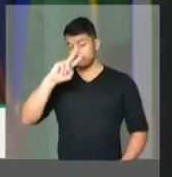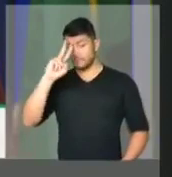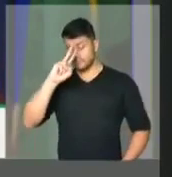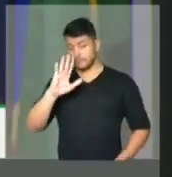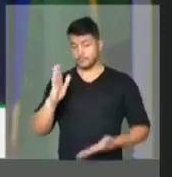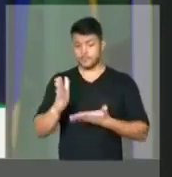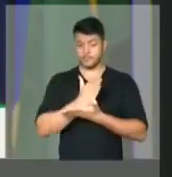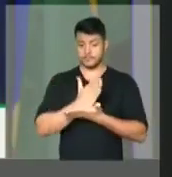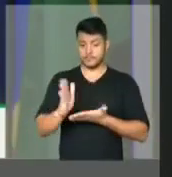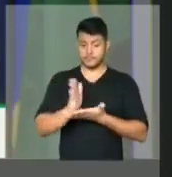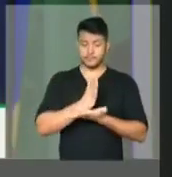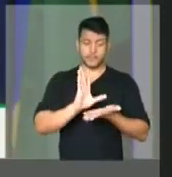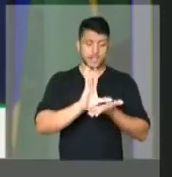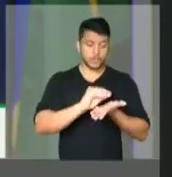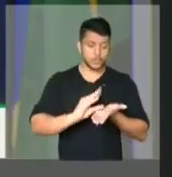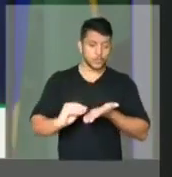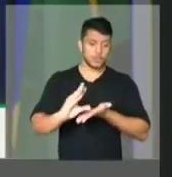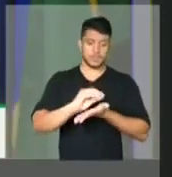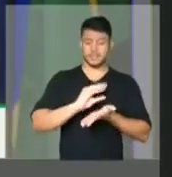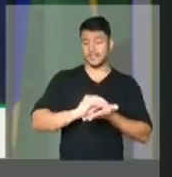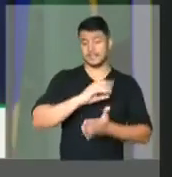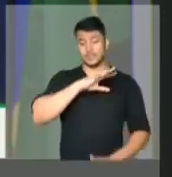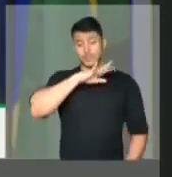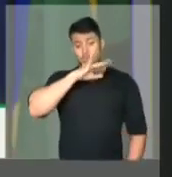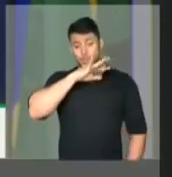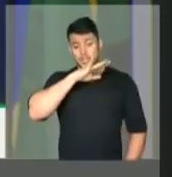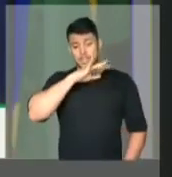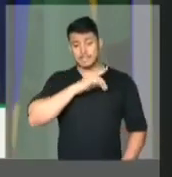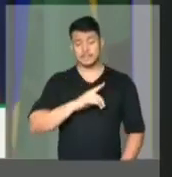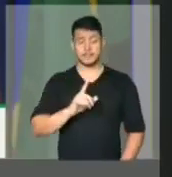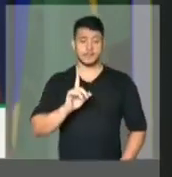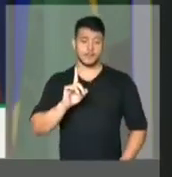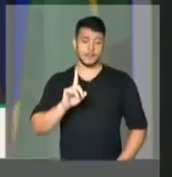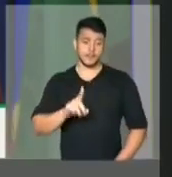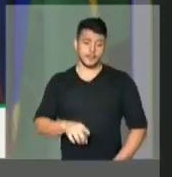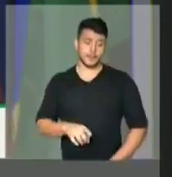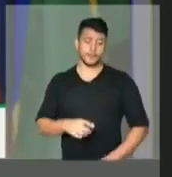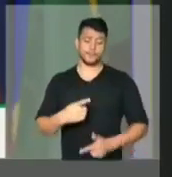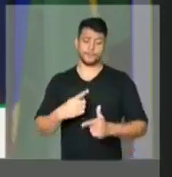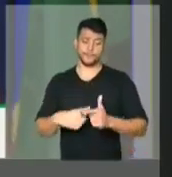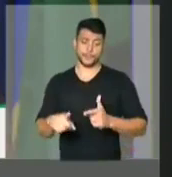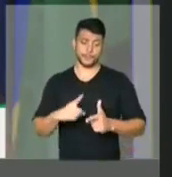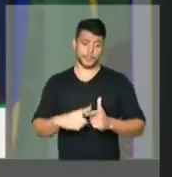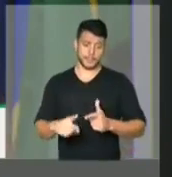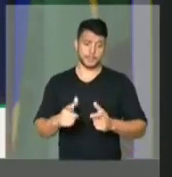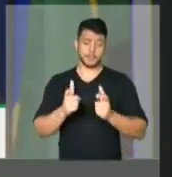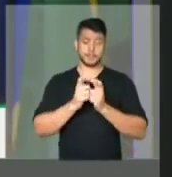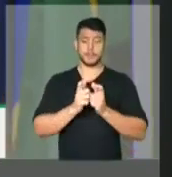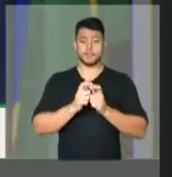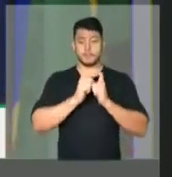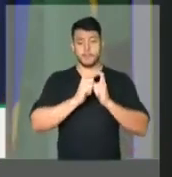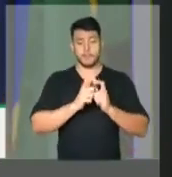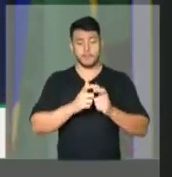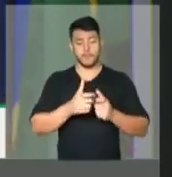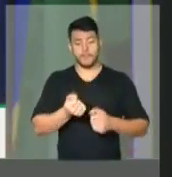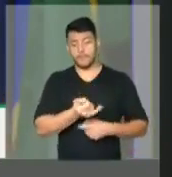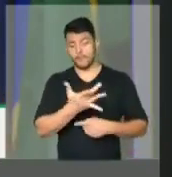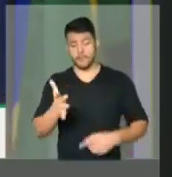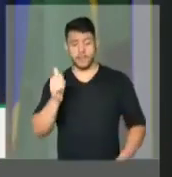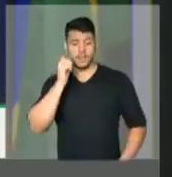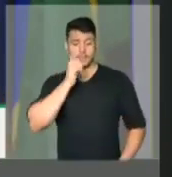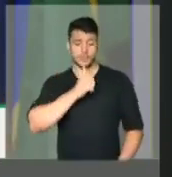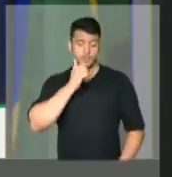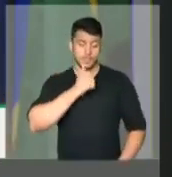e números assustadores que alcançam e muitas mulheres, inclusive, levando